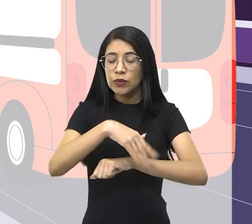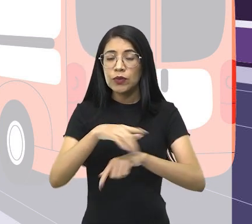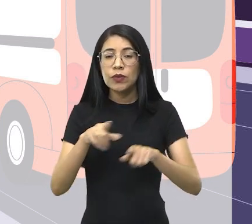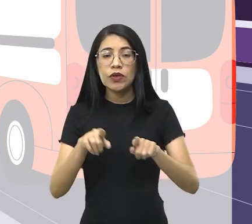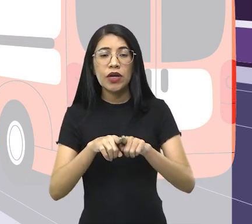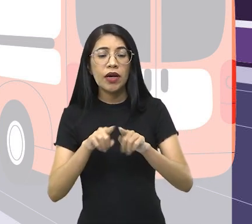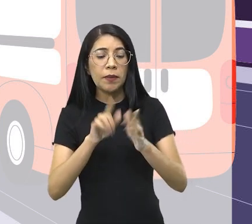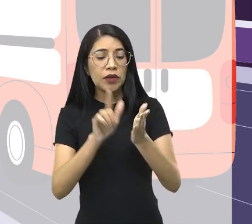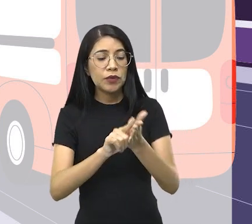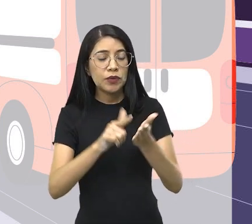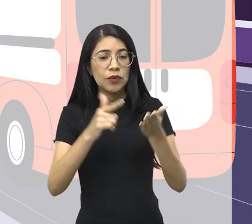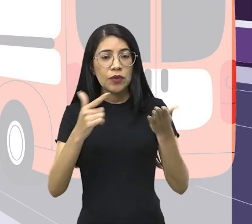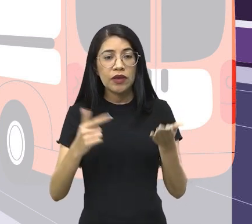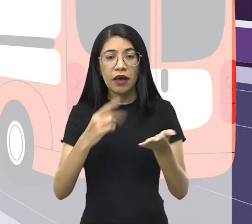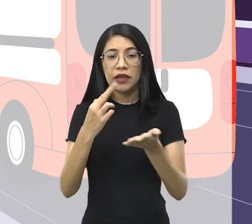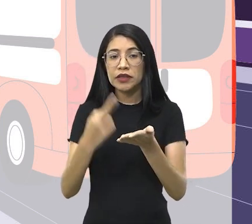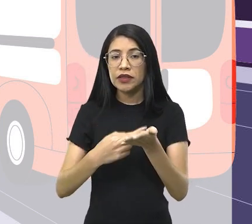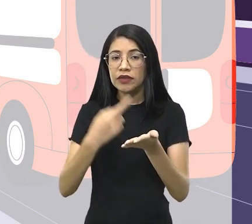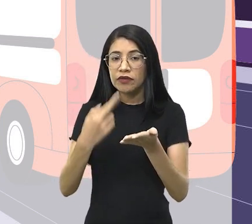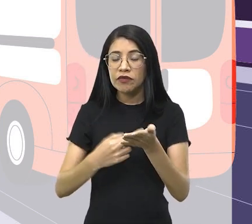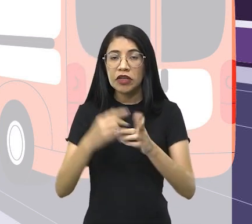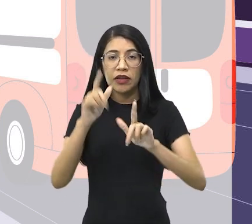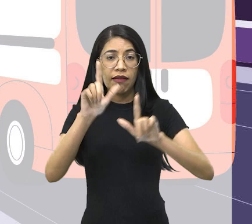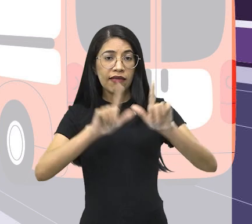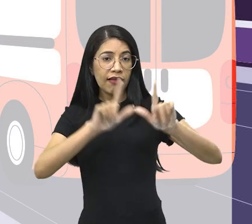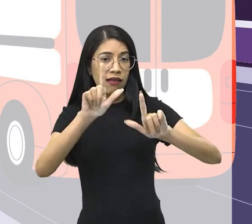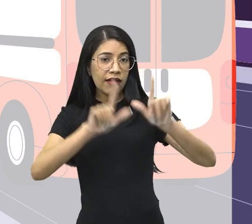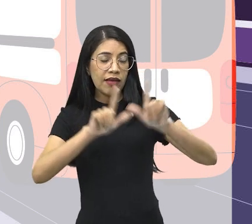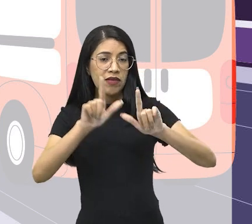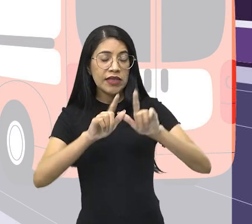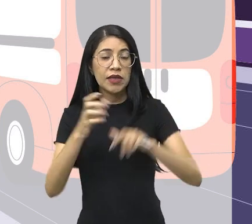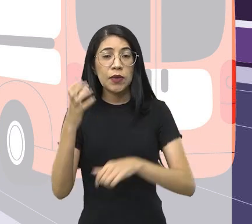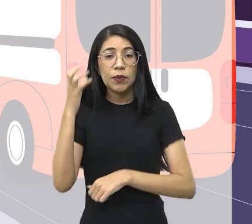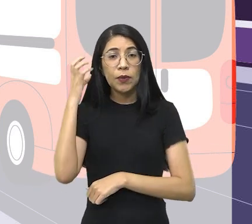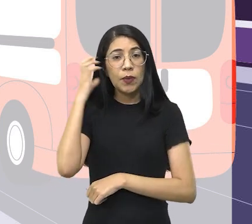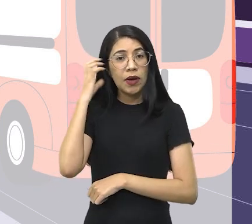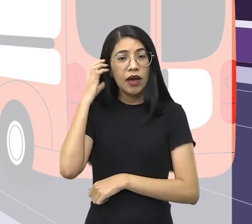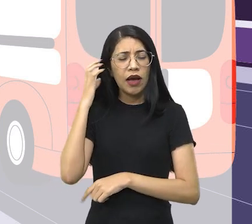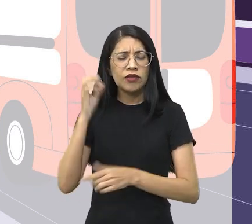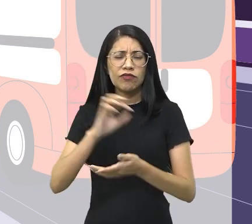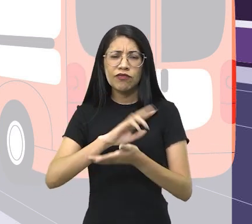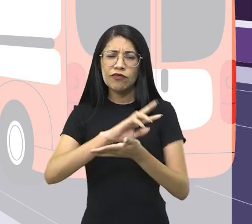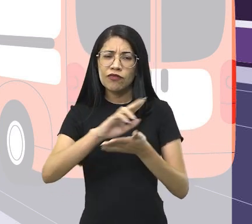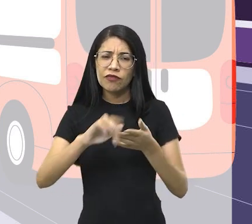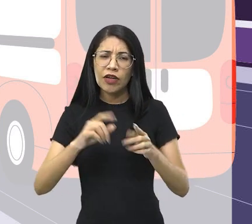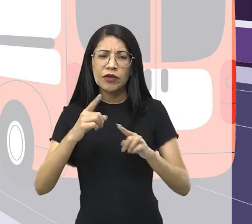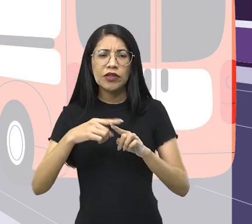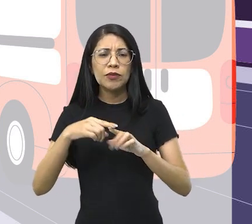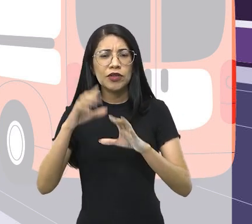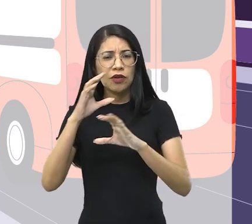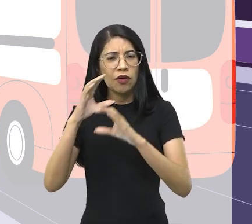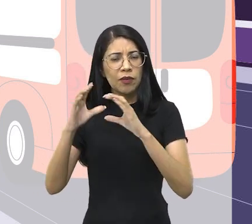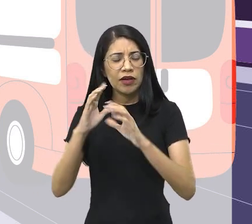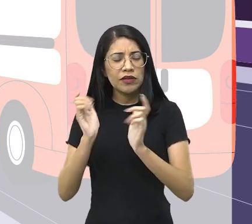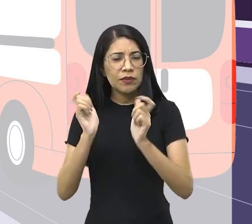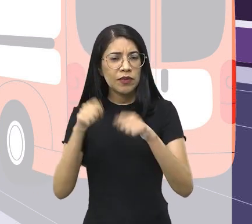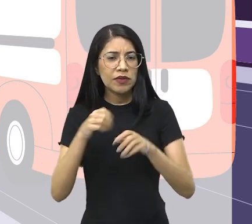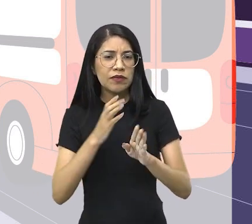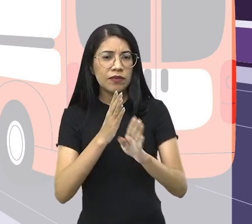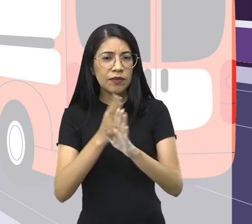cidade, nos jornais, nas revistas, na TV, no rádio, nos meios de comunicação, enfim, nós vamos